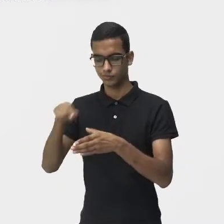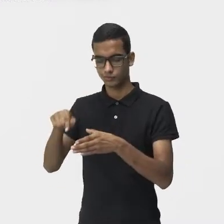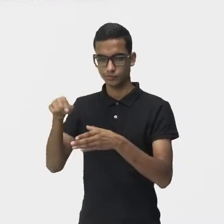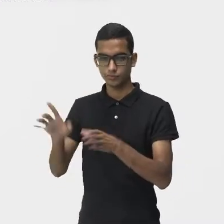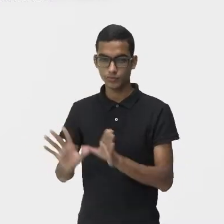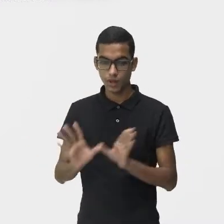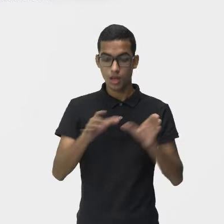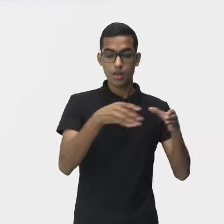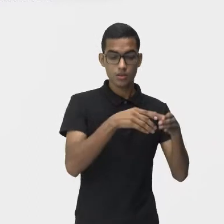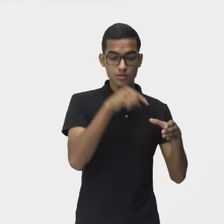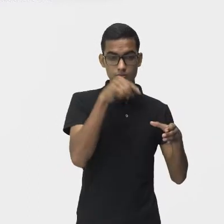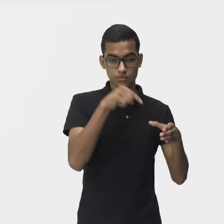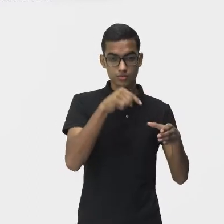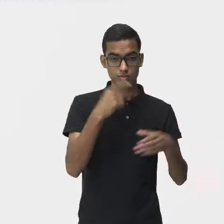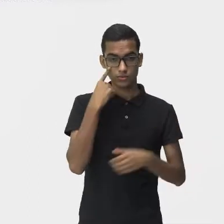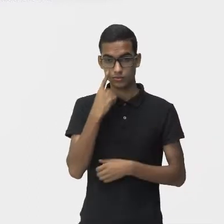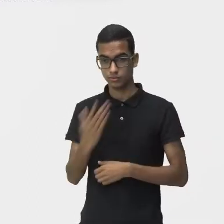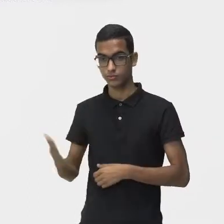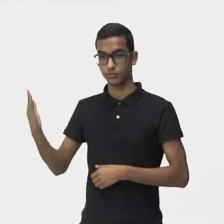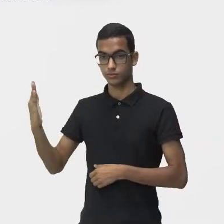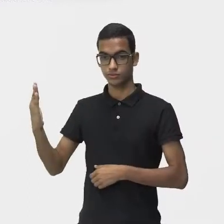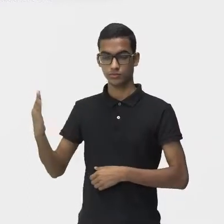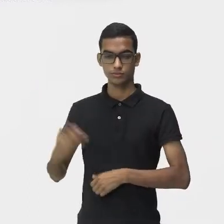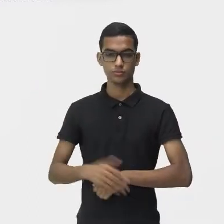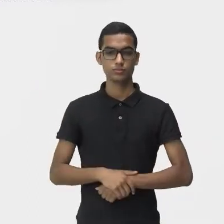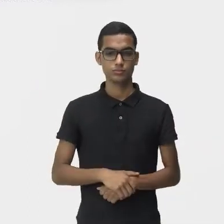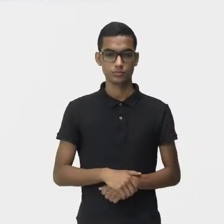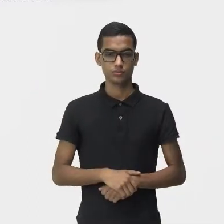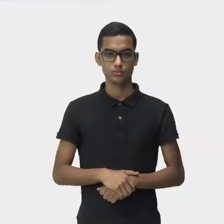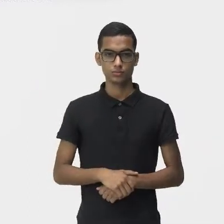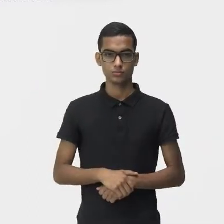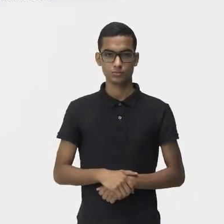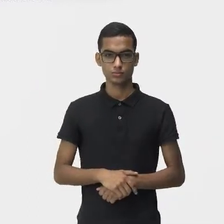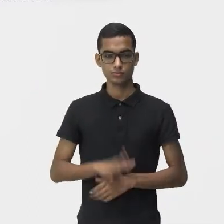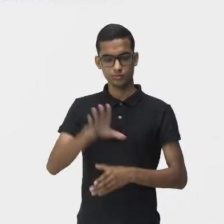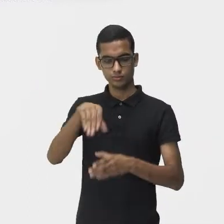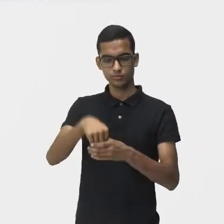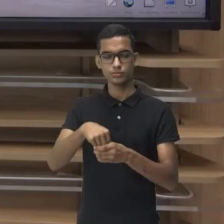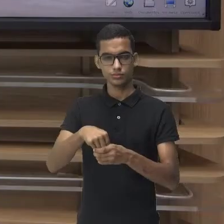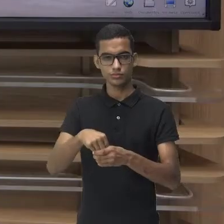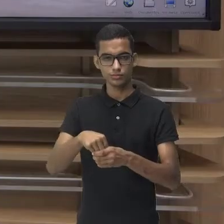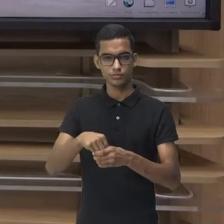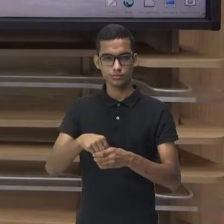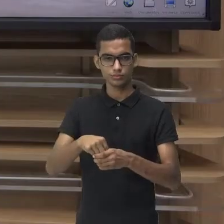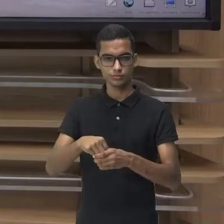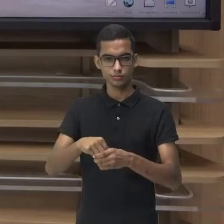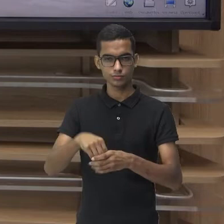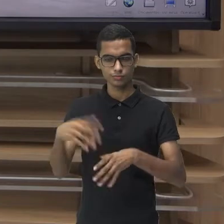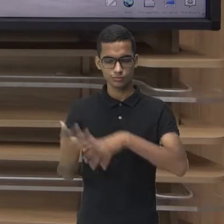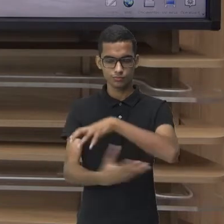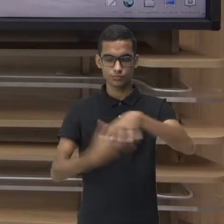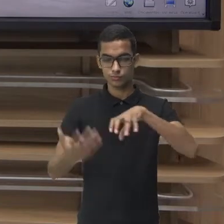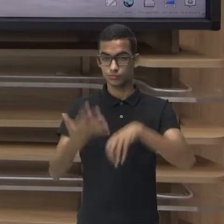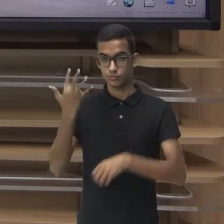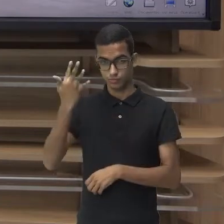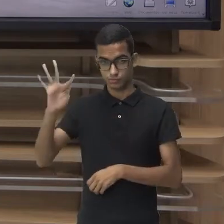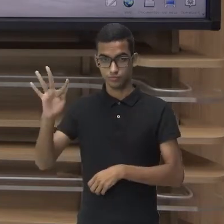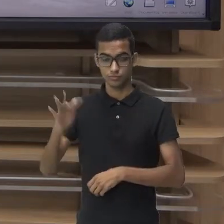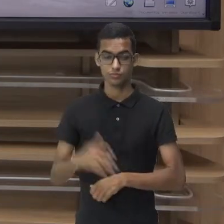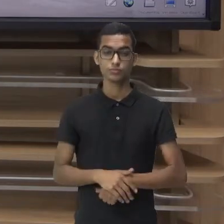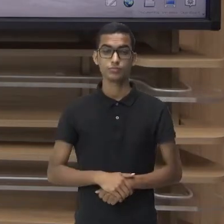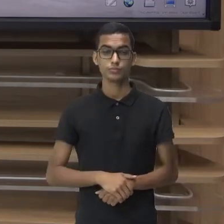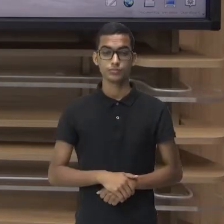e quem eram os girondinos dentro dessa organização política que a França se encontra. Lembrando